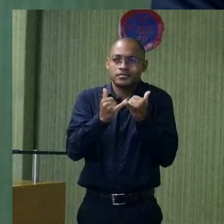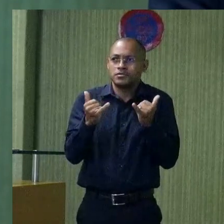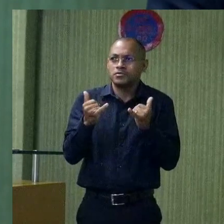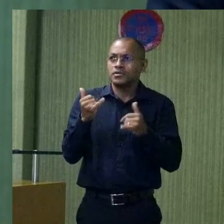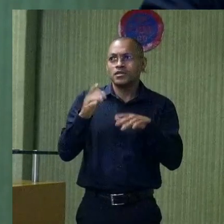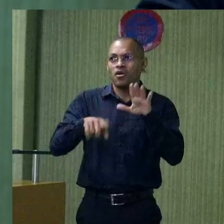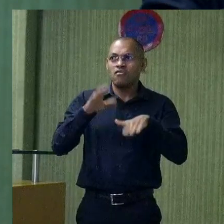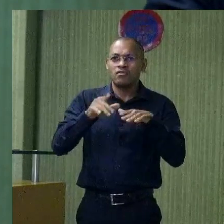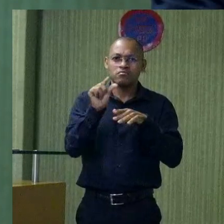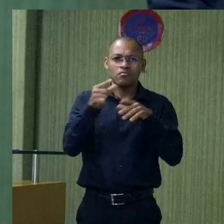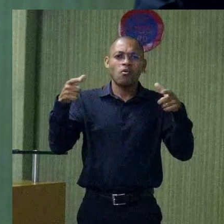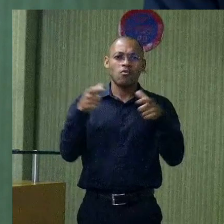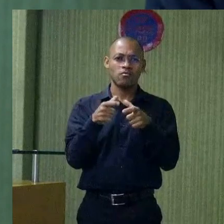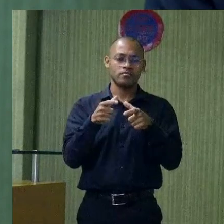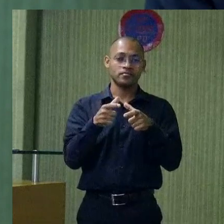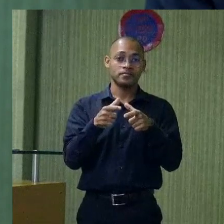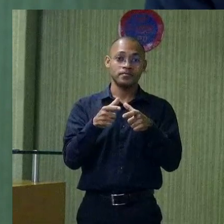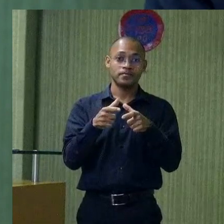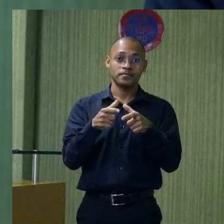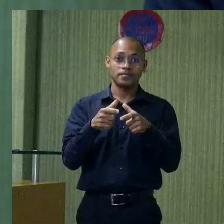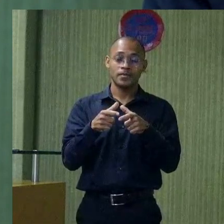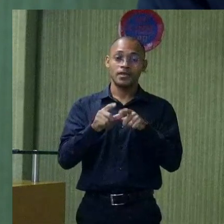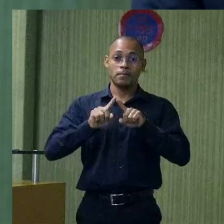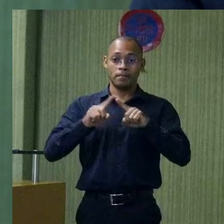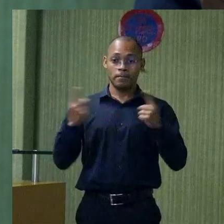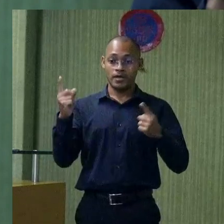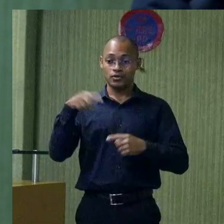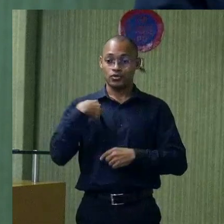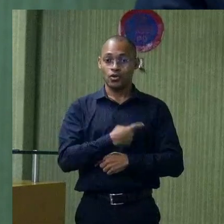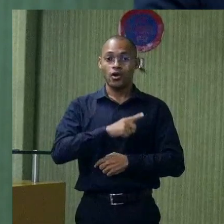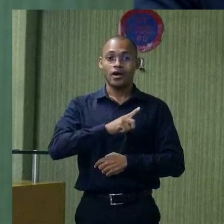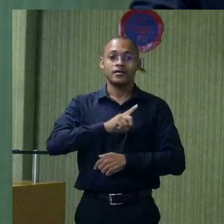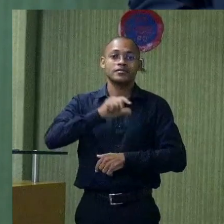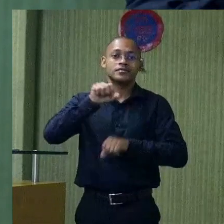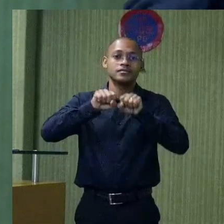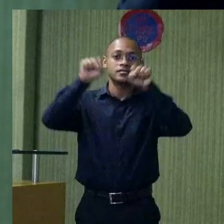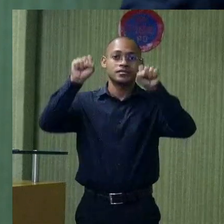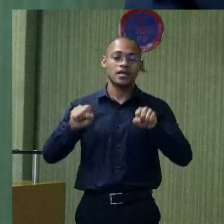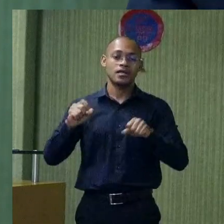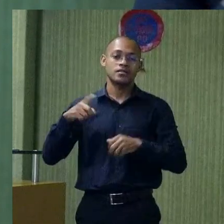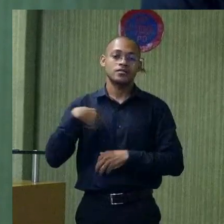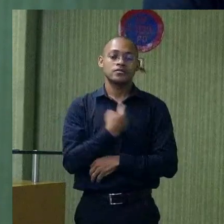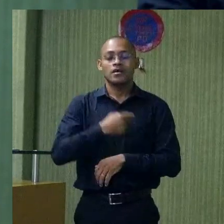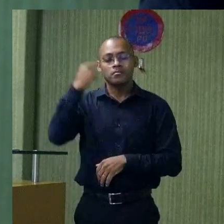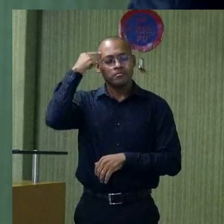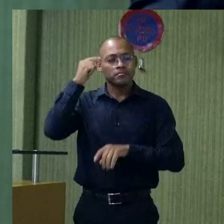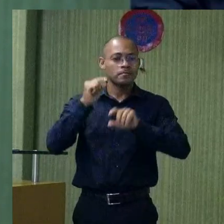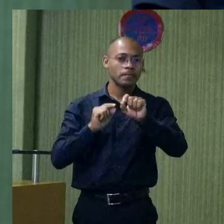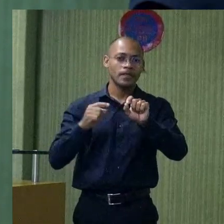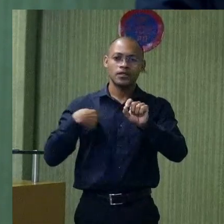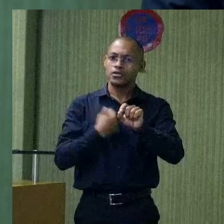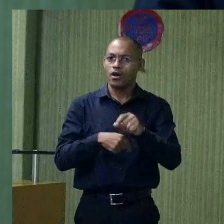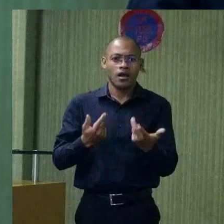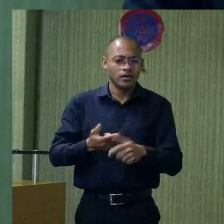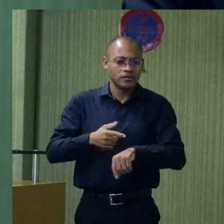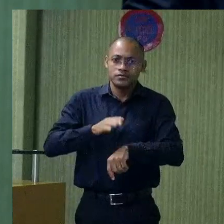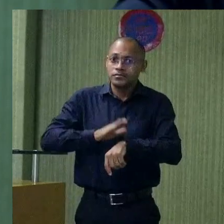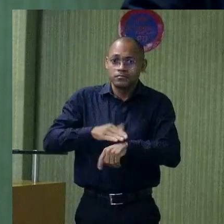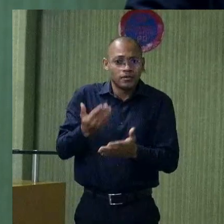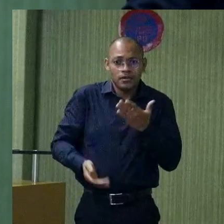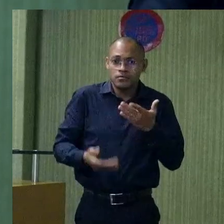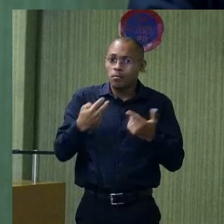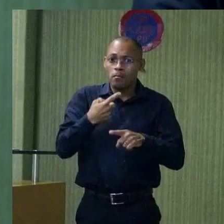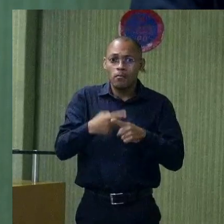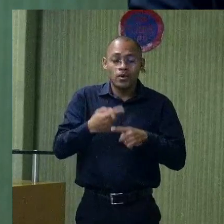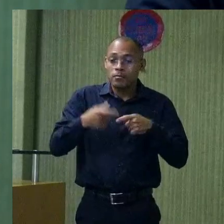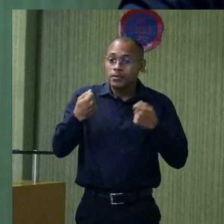menor e como nós não tínhamos o sistema Nós pensamos que não podíamos perder tempo porque eram